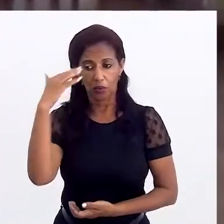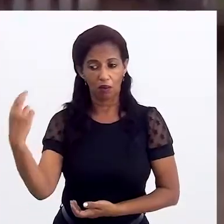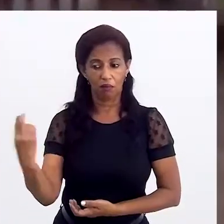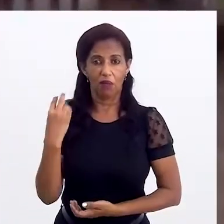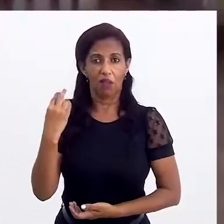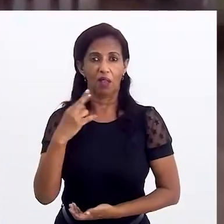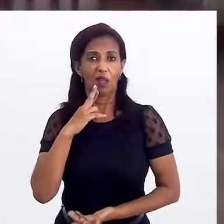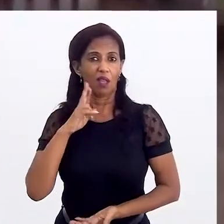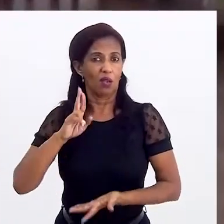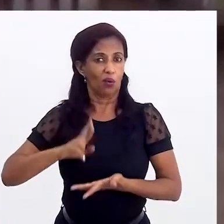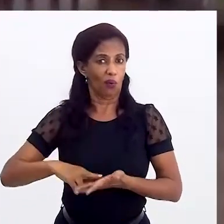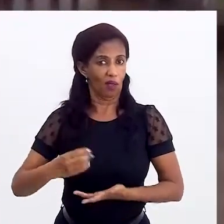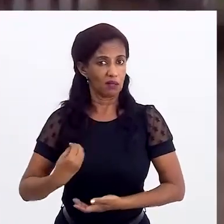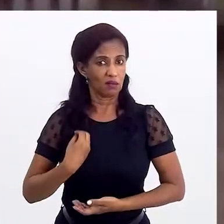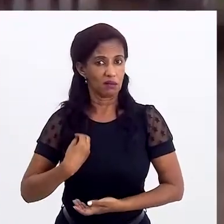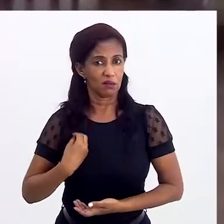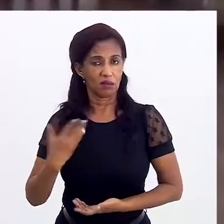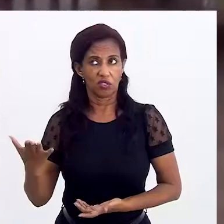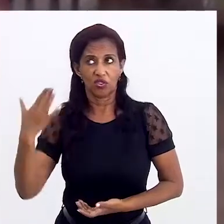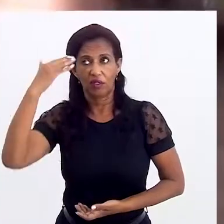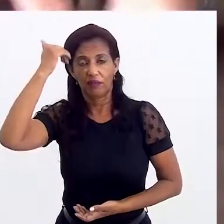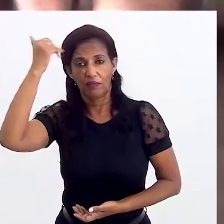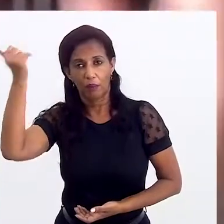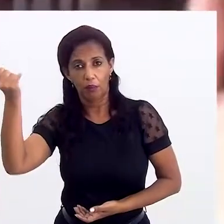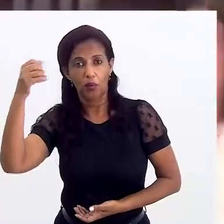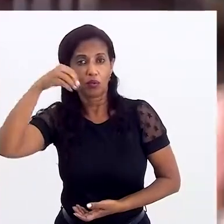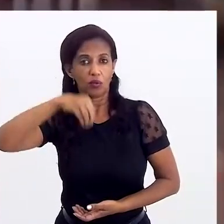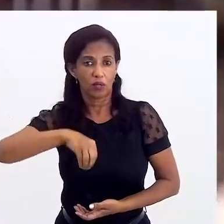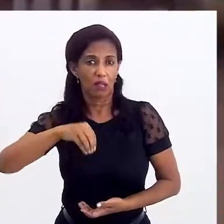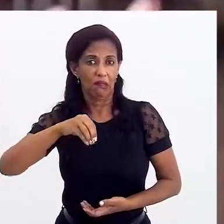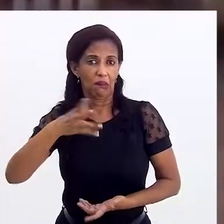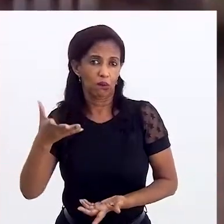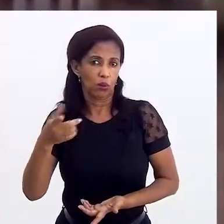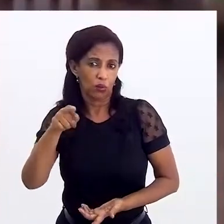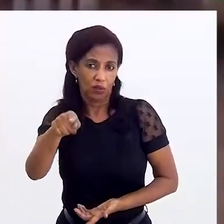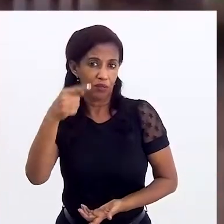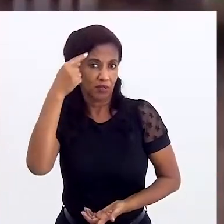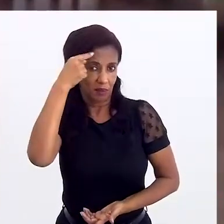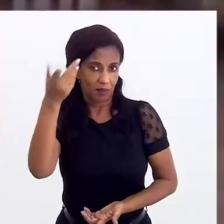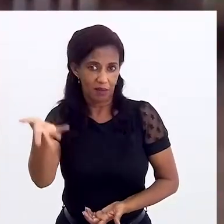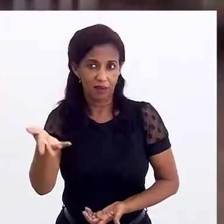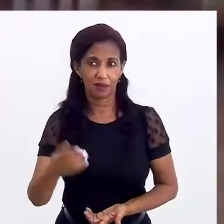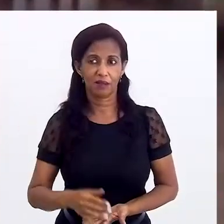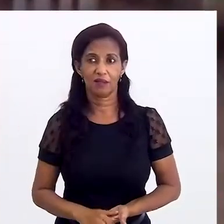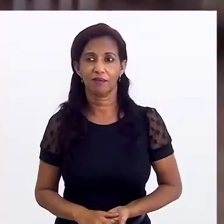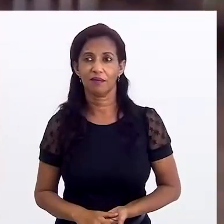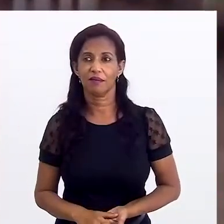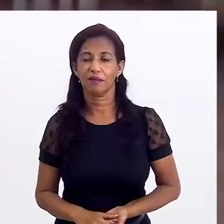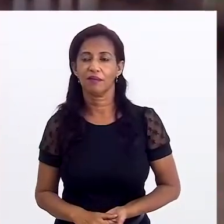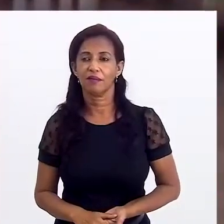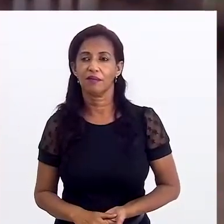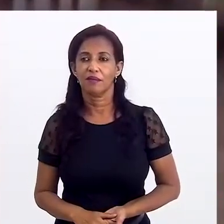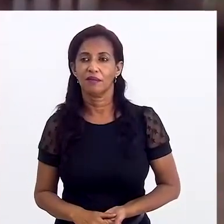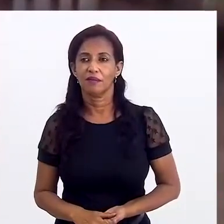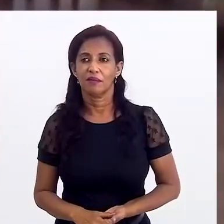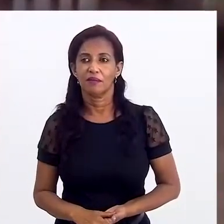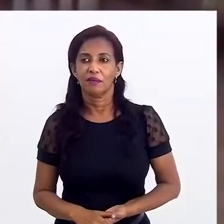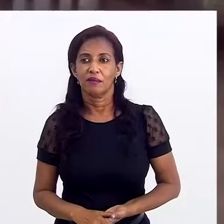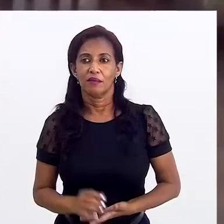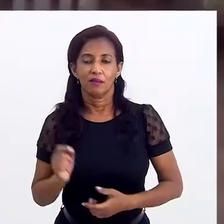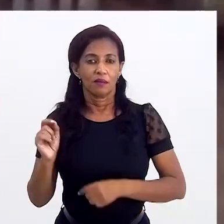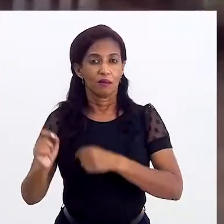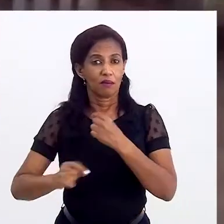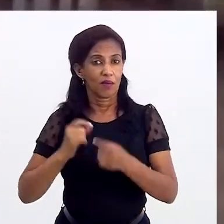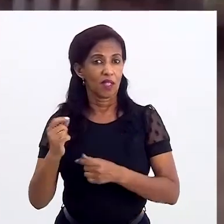conhecido, né, se a gente é famoso dentro do conceito do que ela considera famoso, é